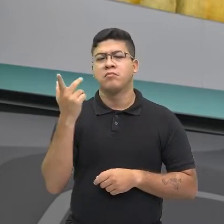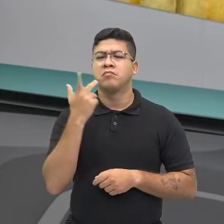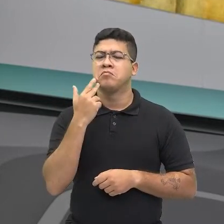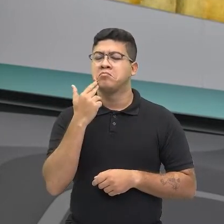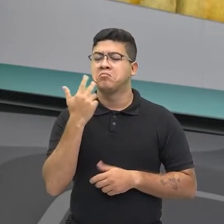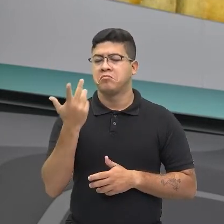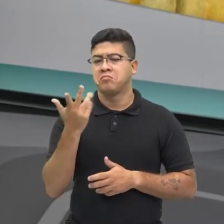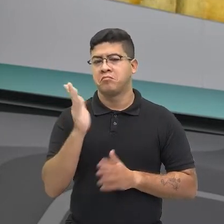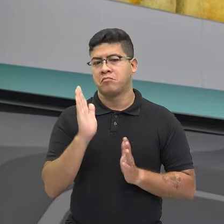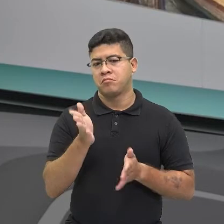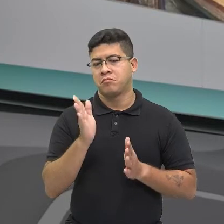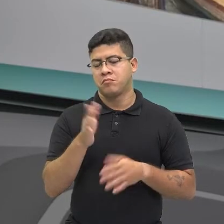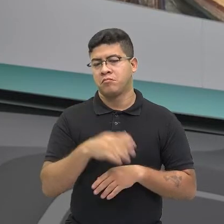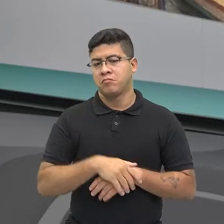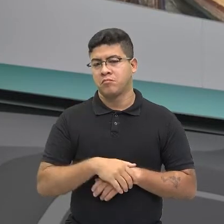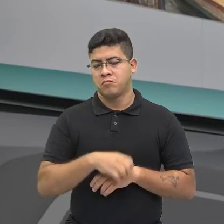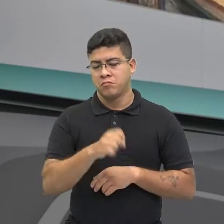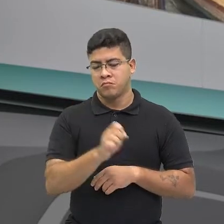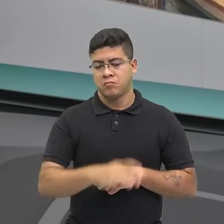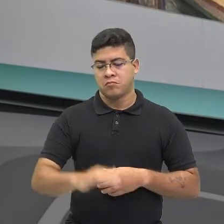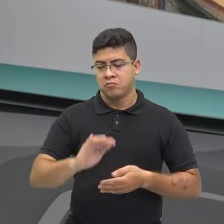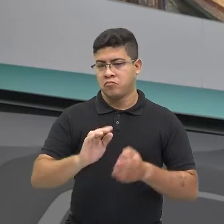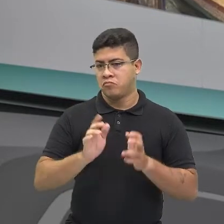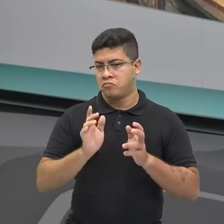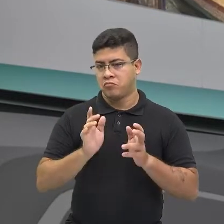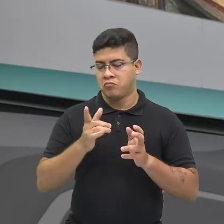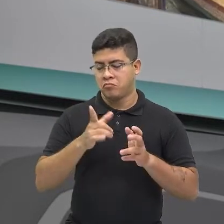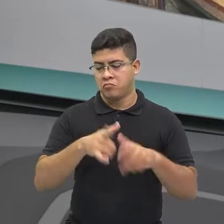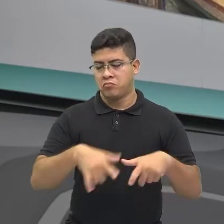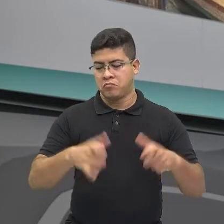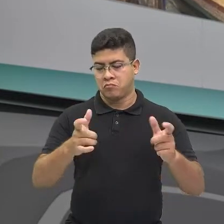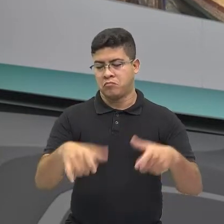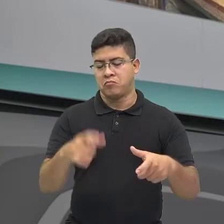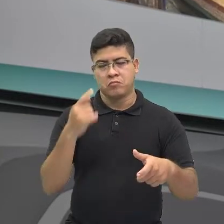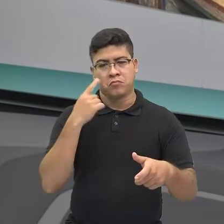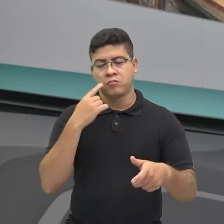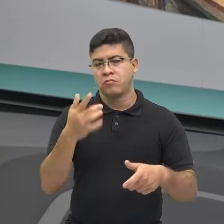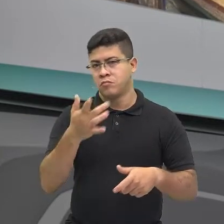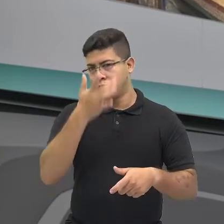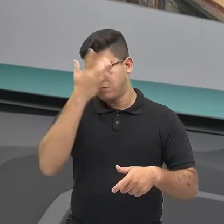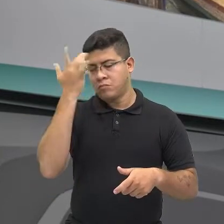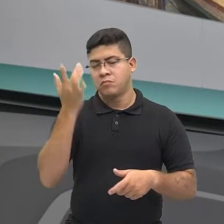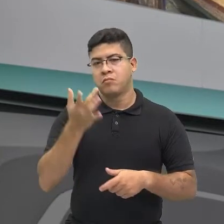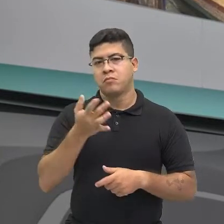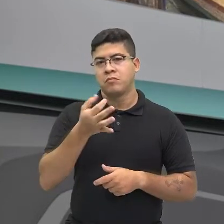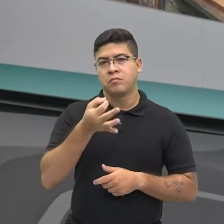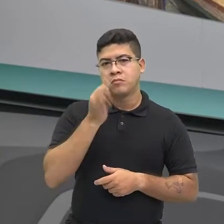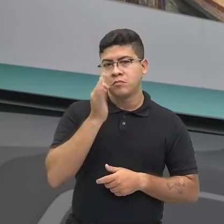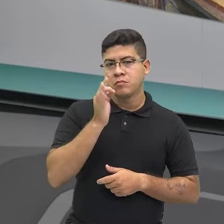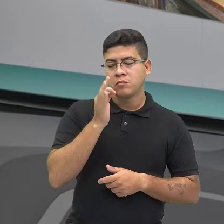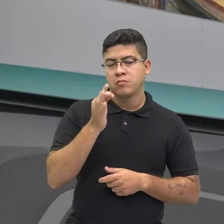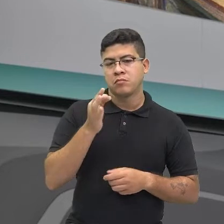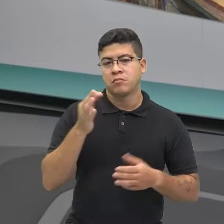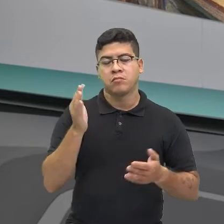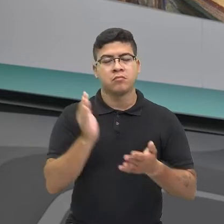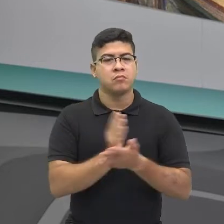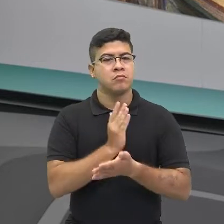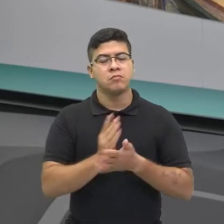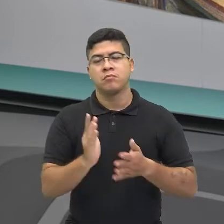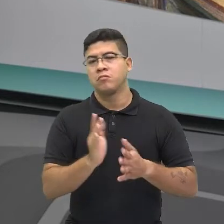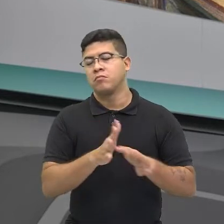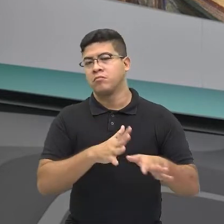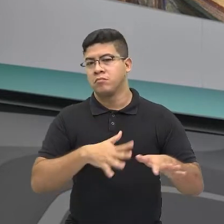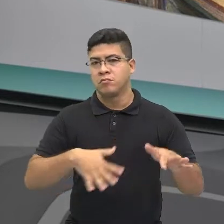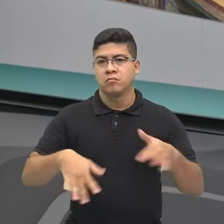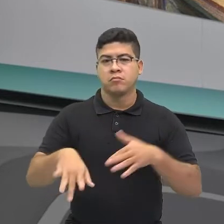né? Imagem de vaso, uma imagem ali de uma pessoa tomando café, aí tem ali um